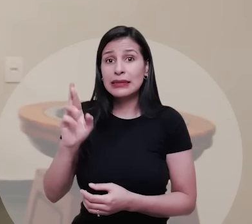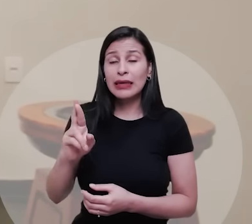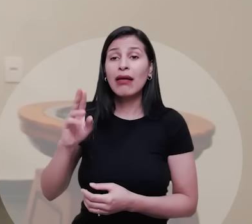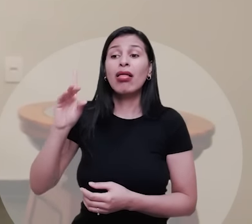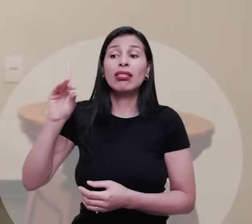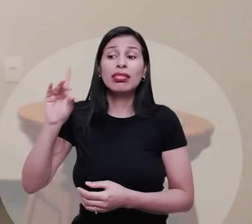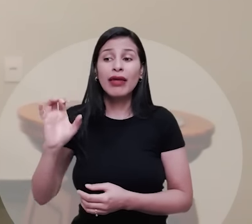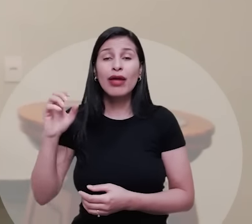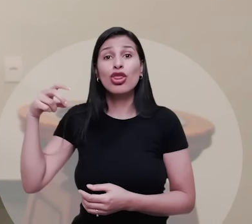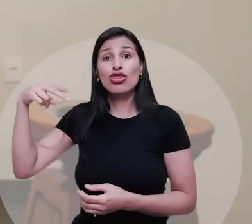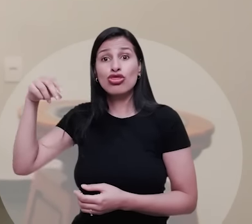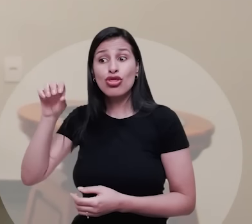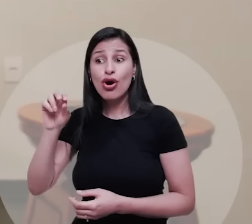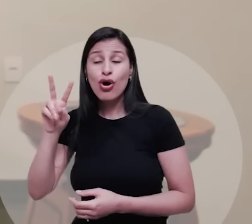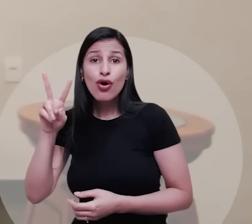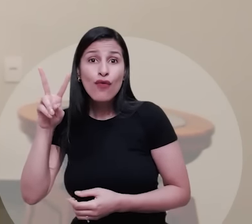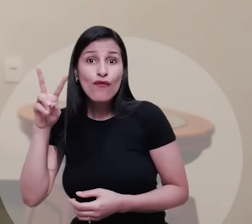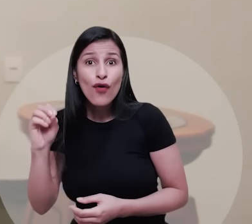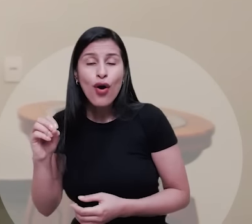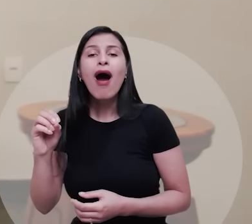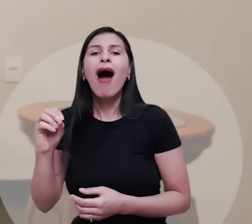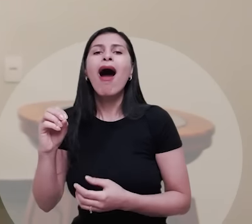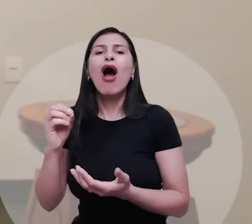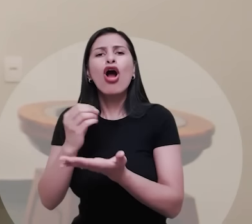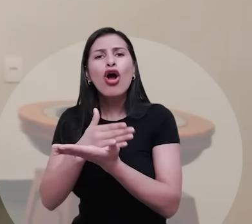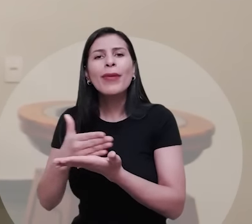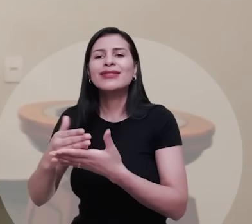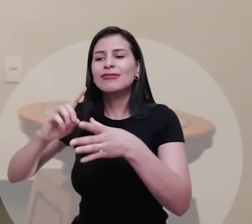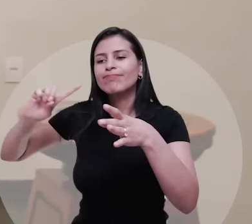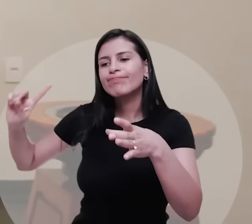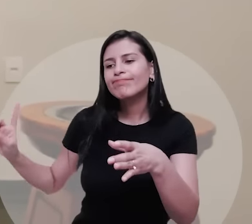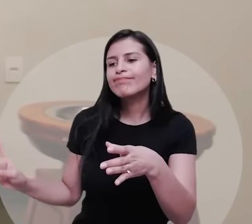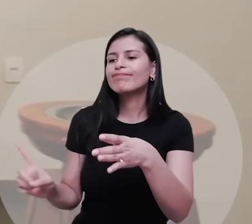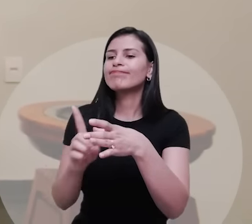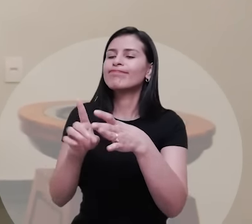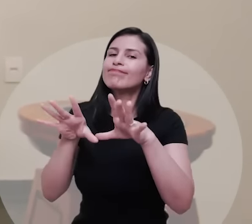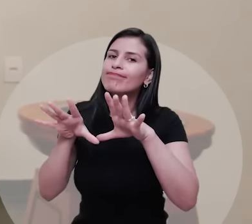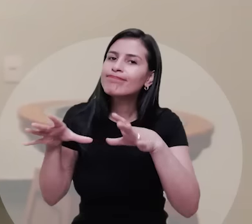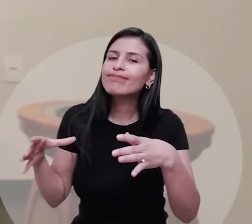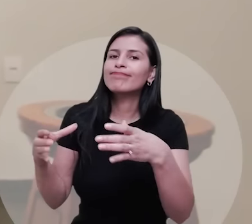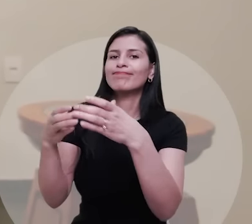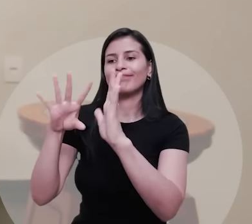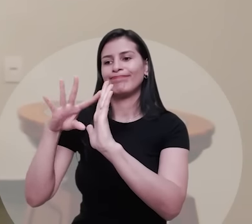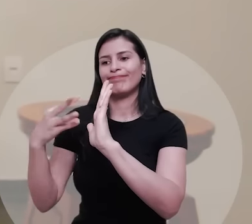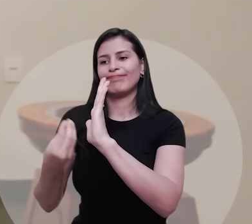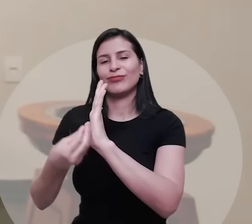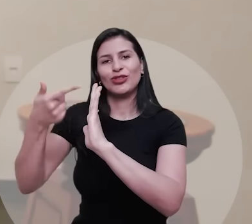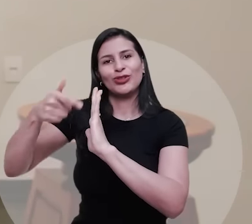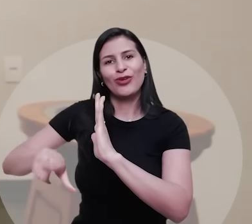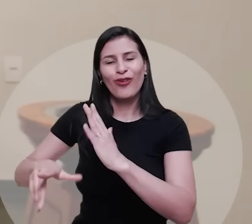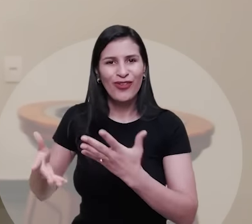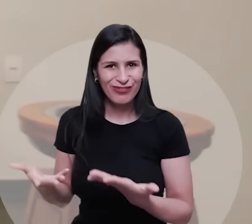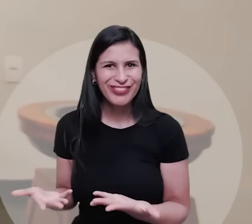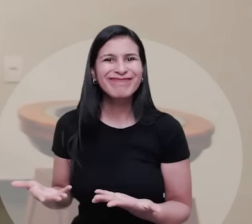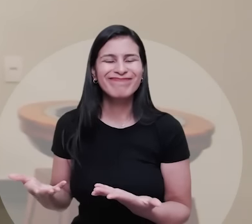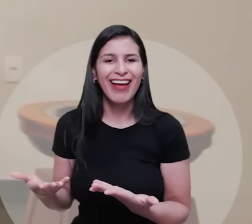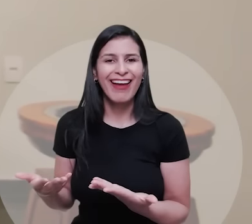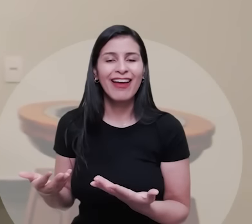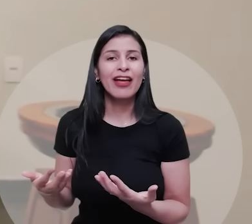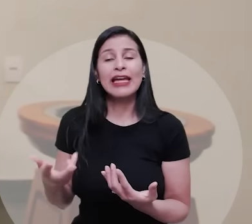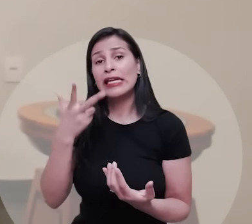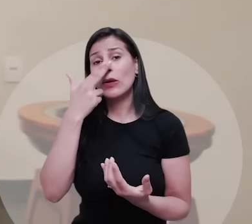suficiente. Seria a mesma coisa que dizer que é importante simplesmente os pais levarem à igreja os seus